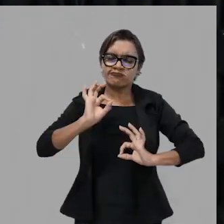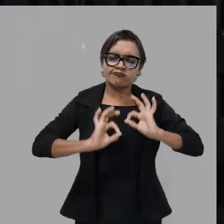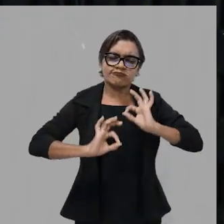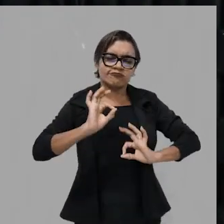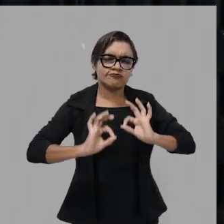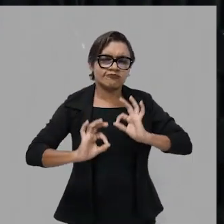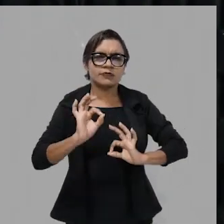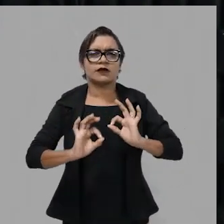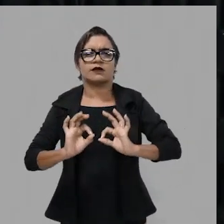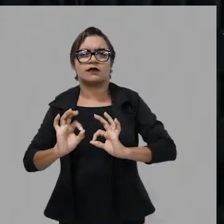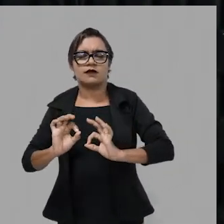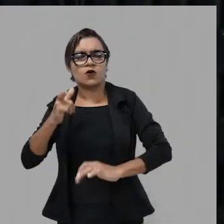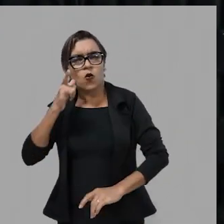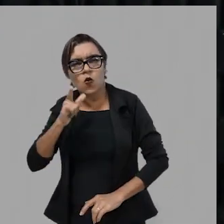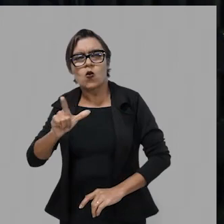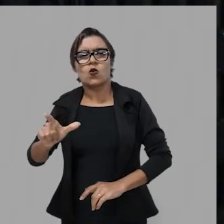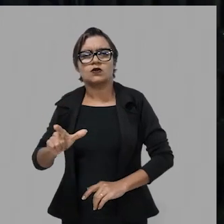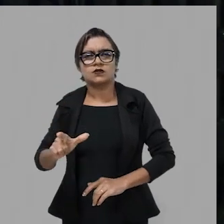nós, com todo